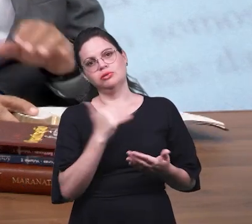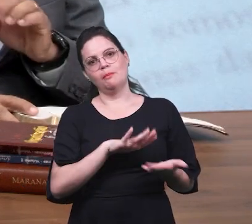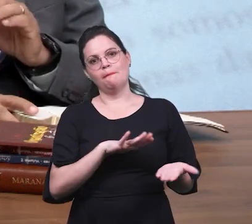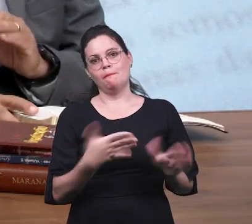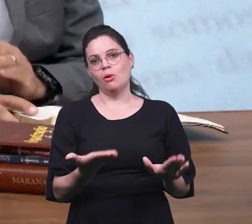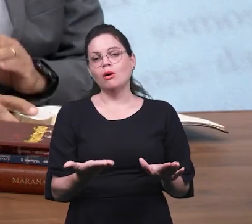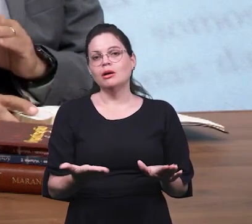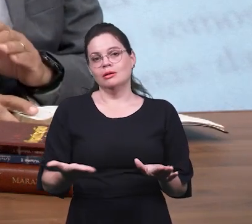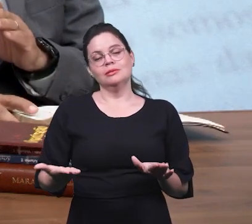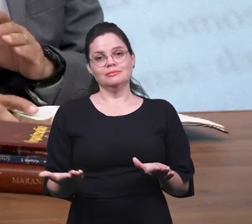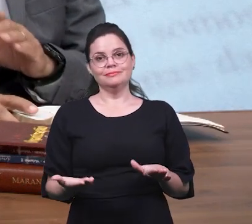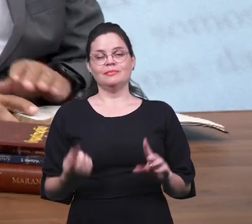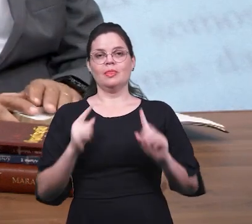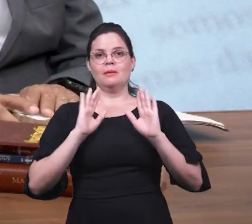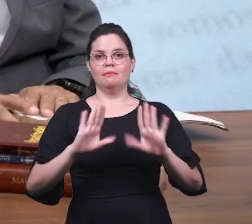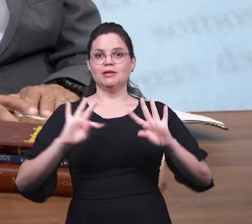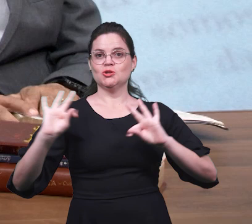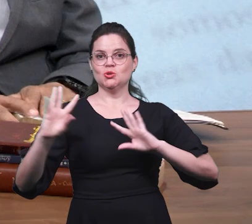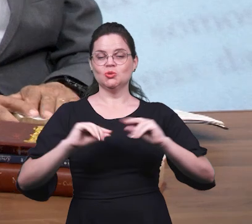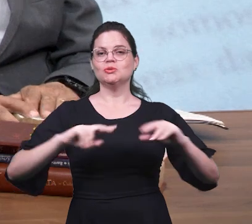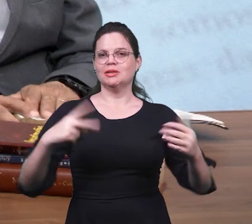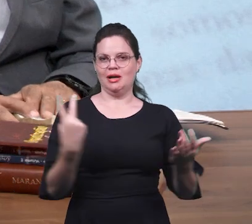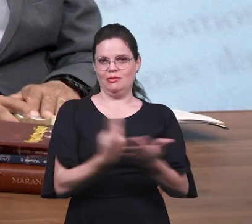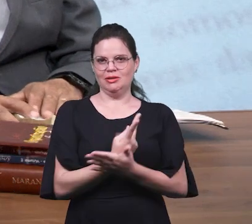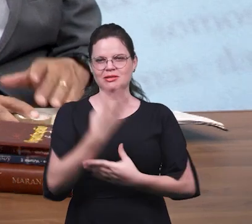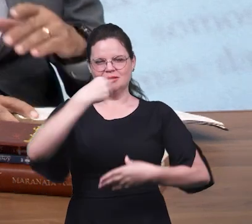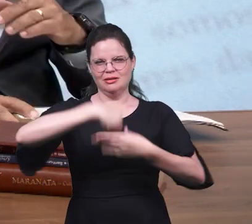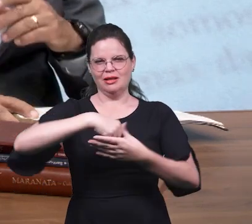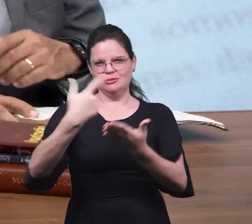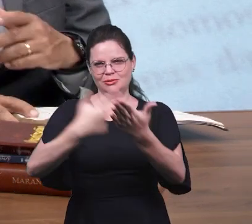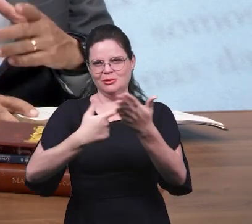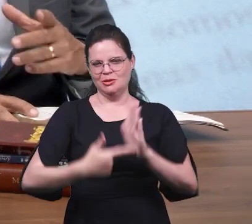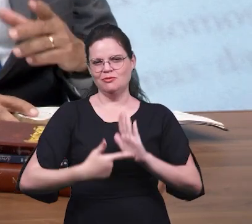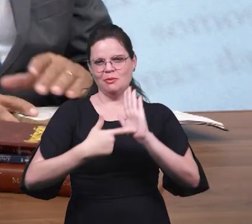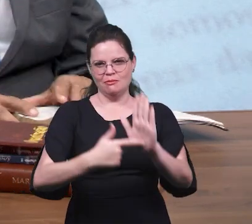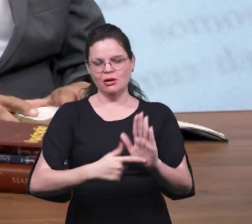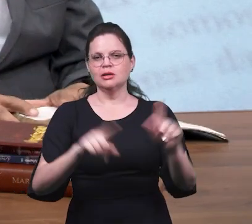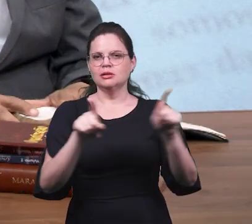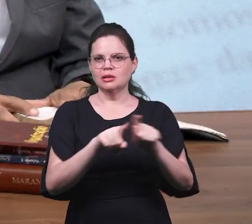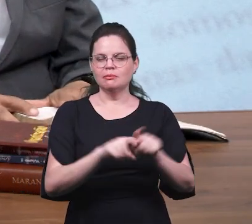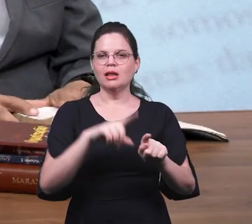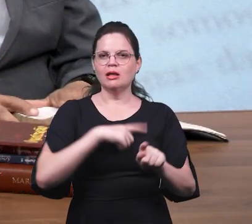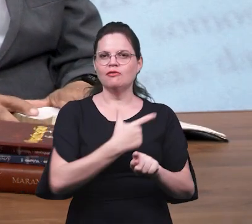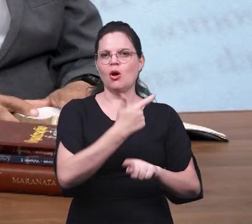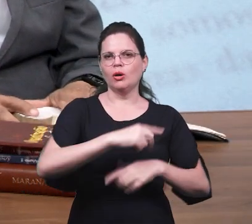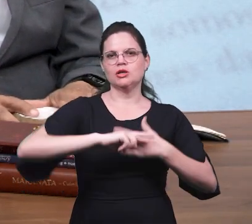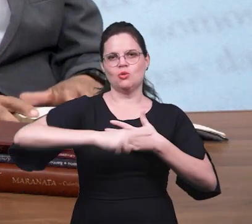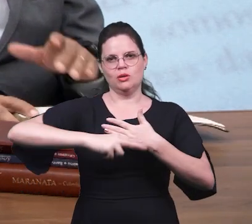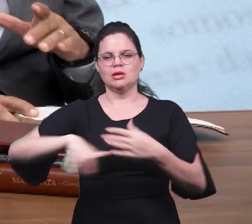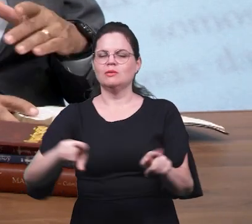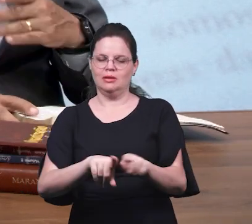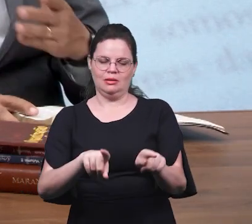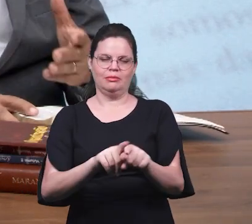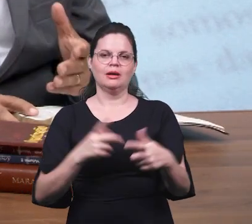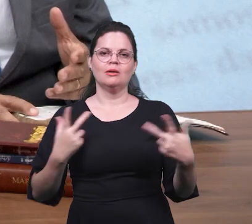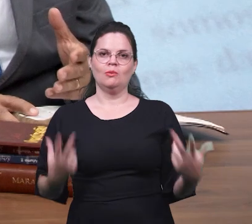o acontecimento que causou a morte gerou também muitas outras implicações.